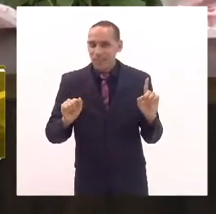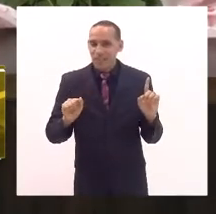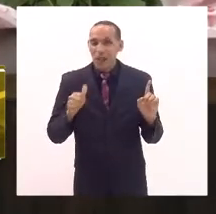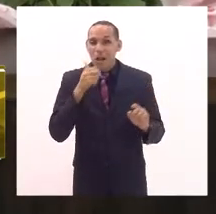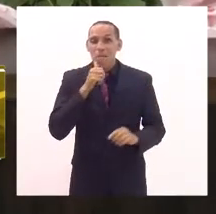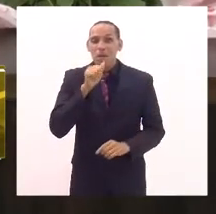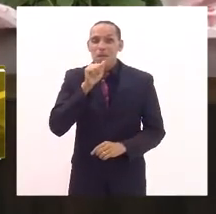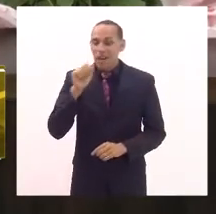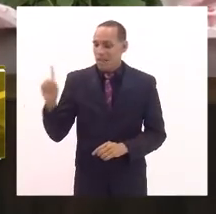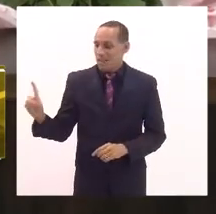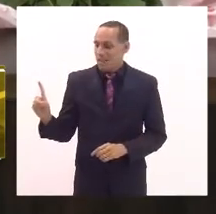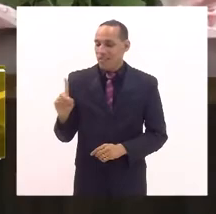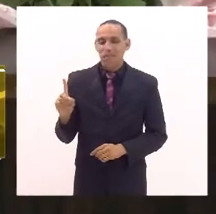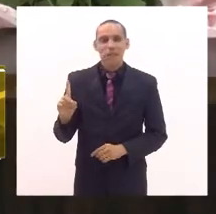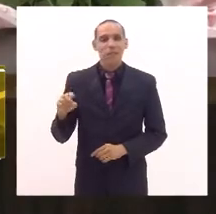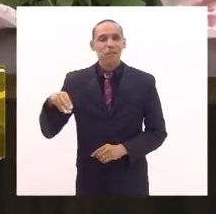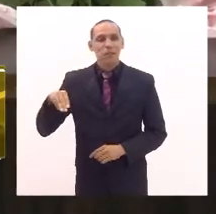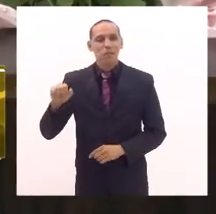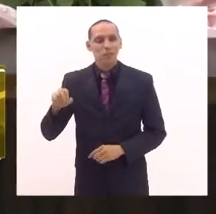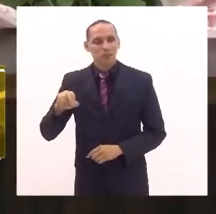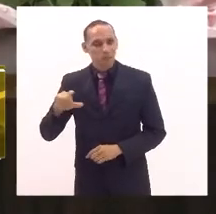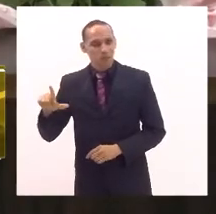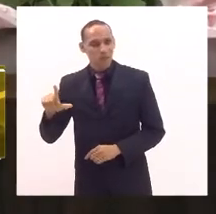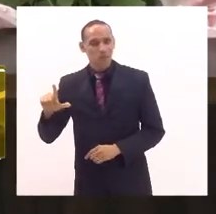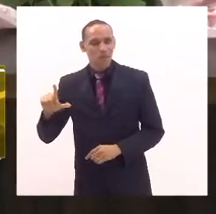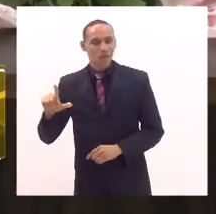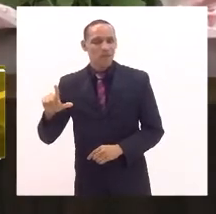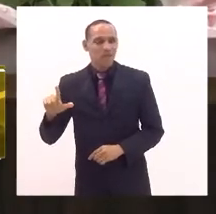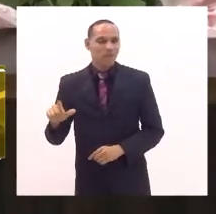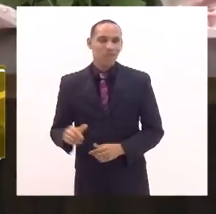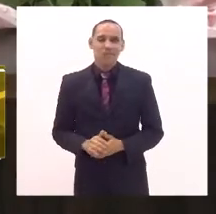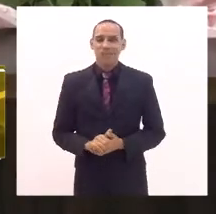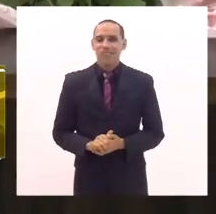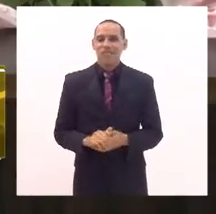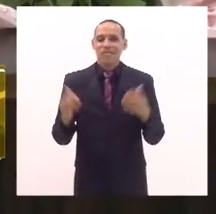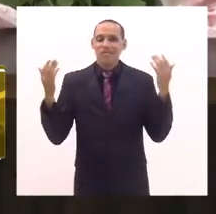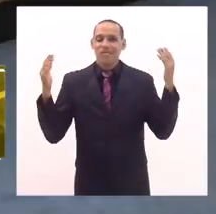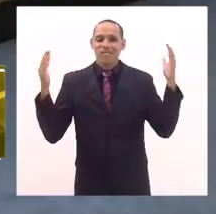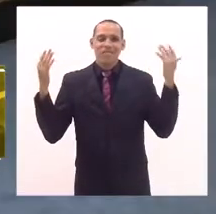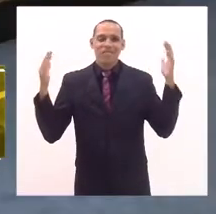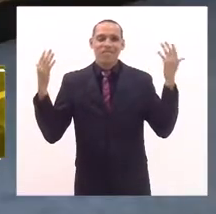pai, Manuel Souza Ribeiro.